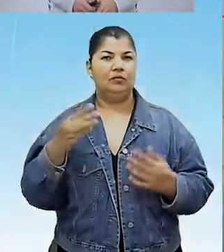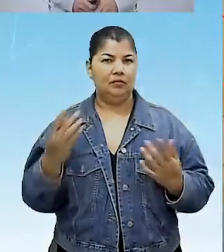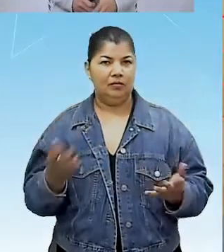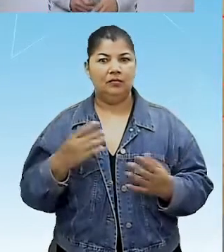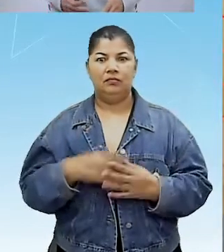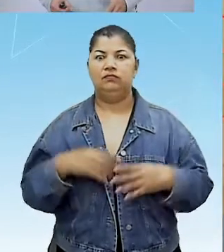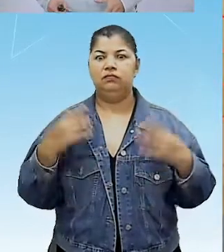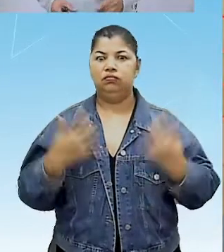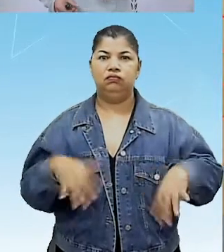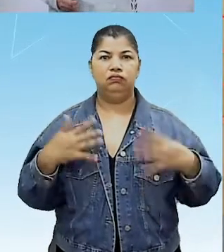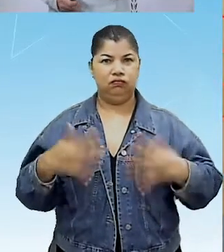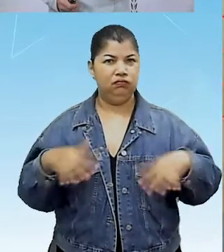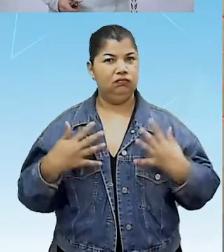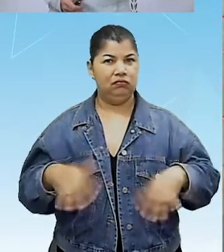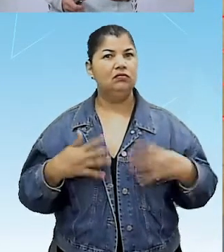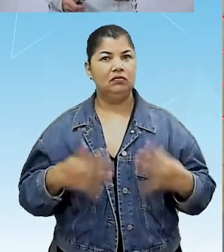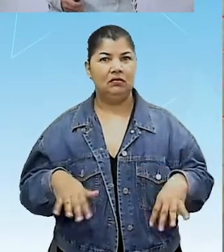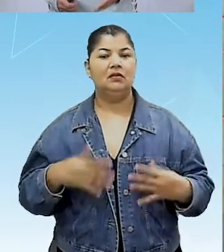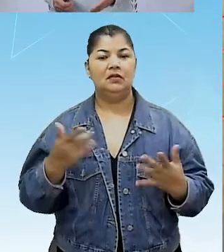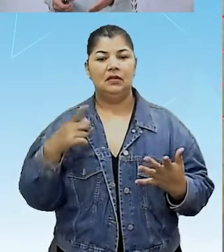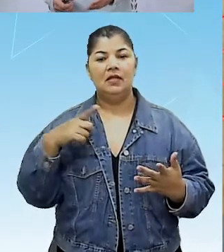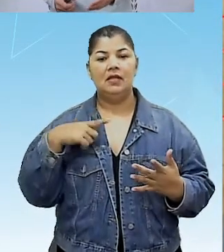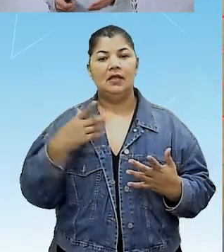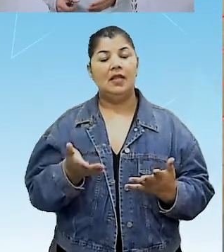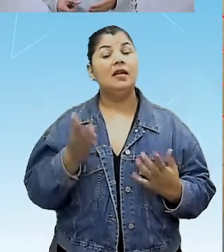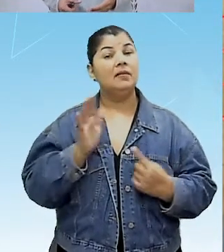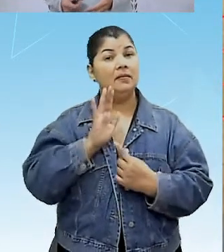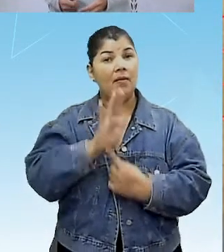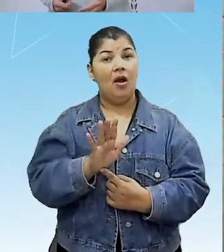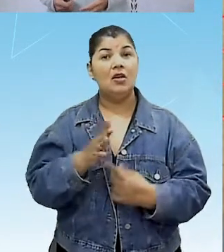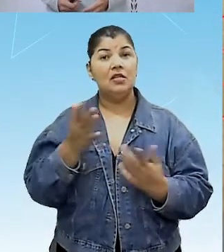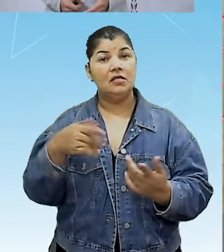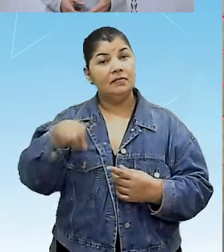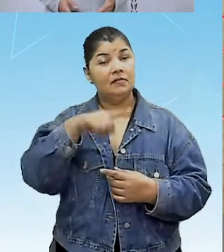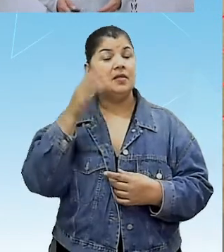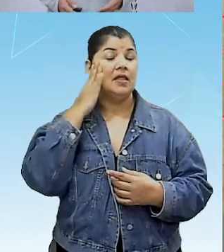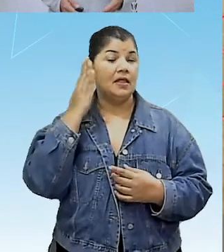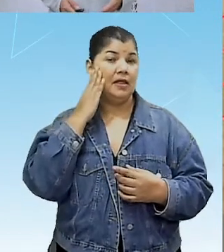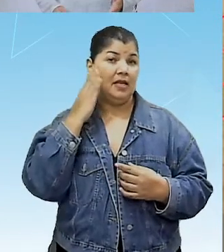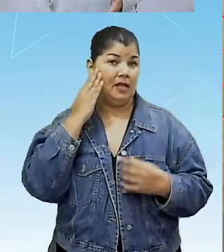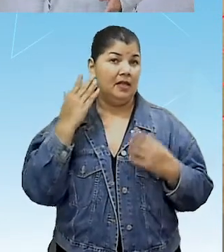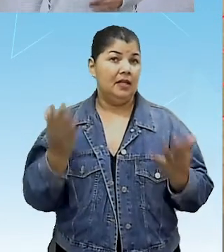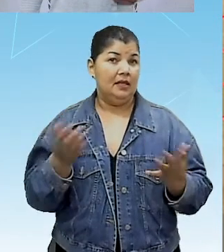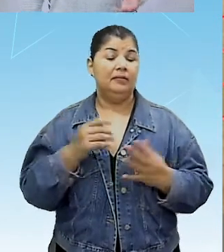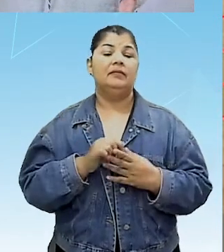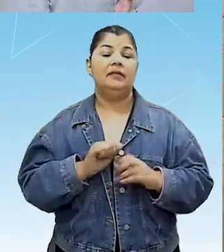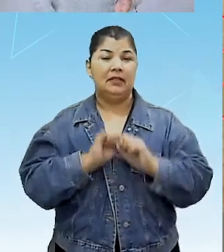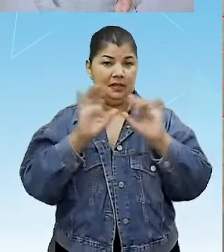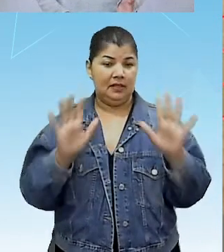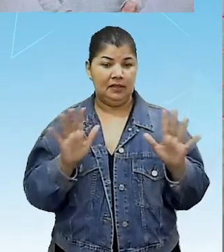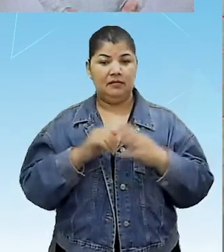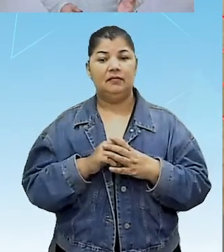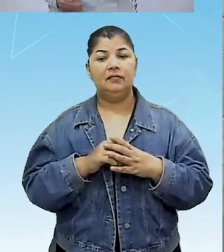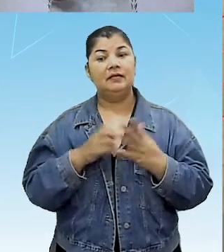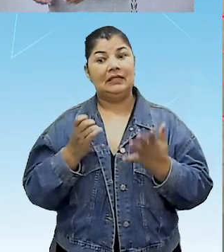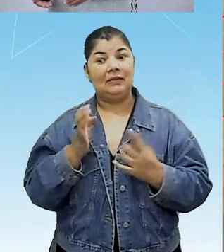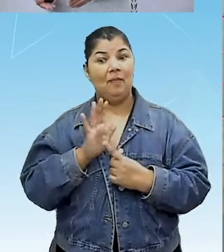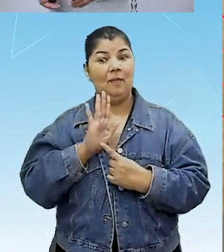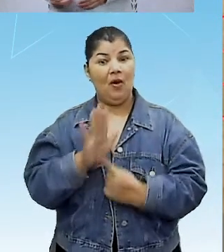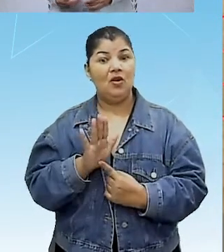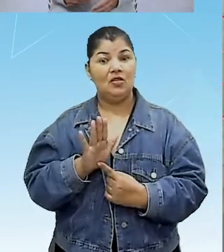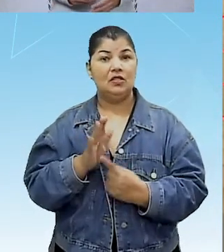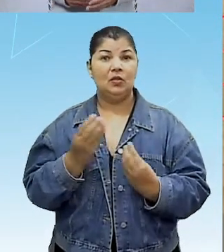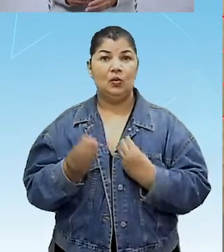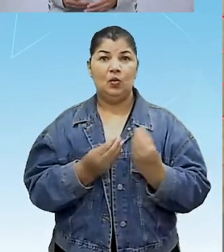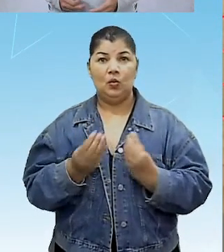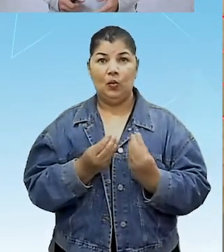valor imenso, né? Está representado na notação científica para você entender mais claramente. Se eu quisesse mostrá-lo